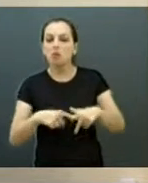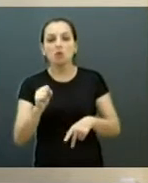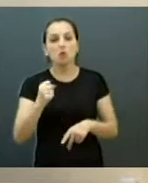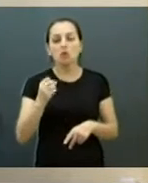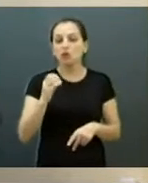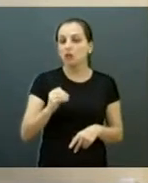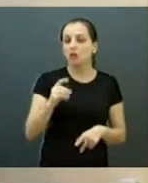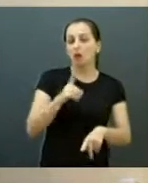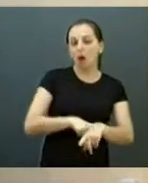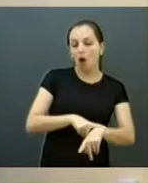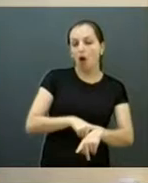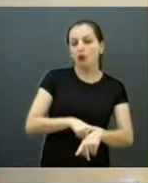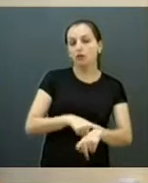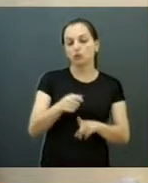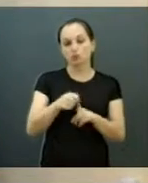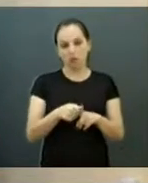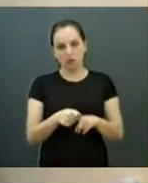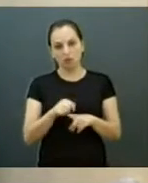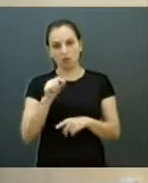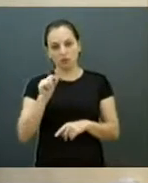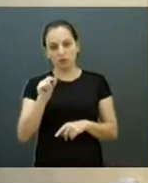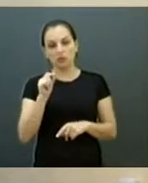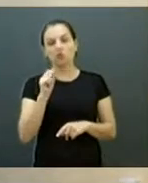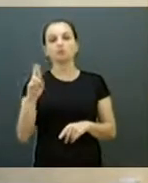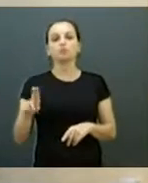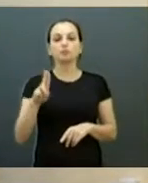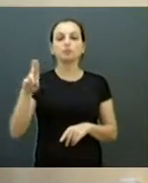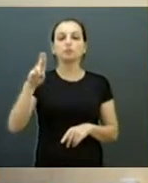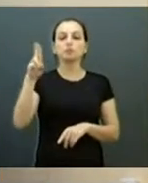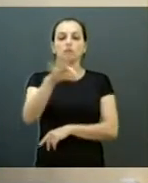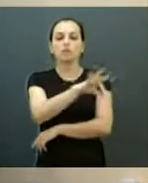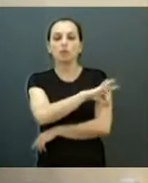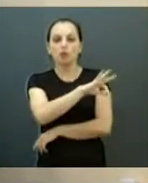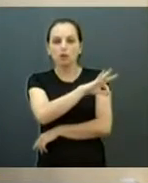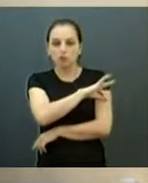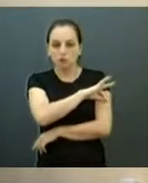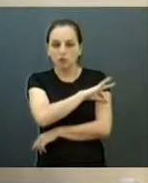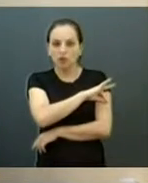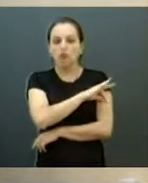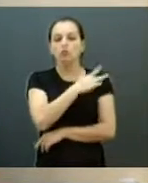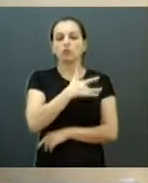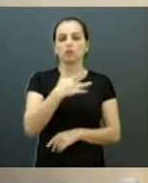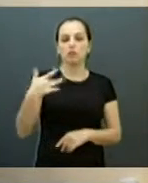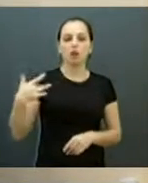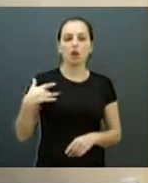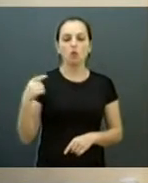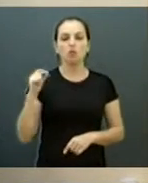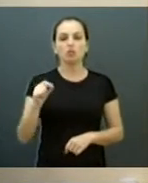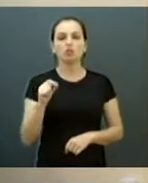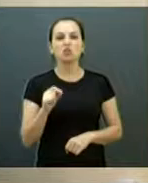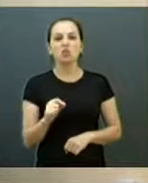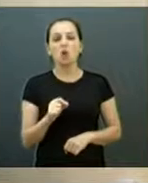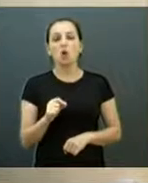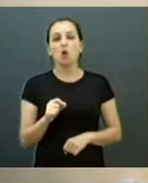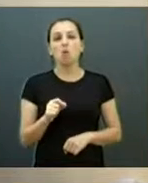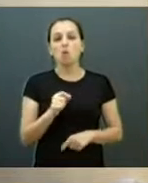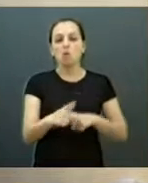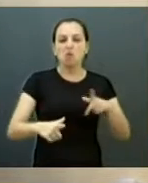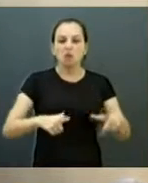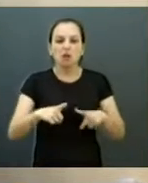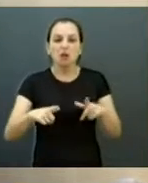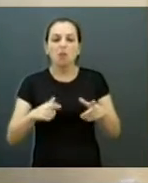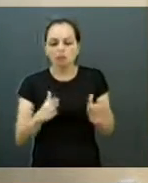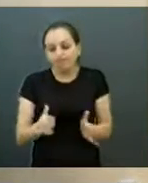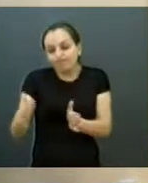então aqui é é usado a prefeitura saúde da prefeitura como um bico e aí